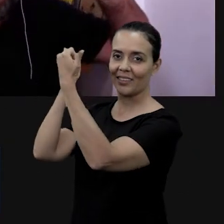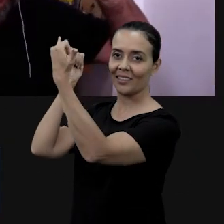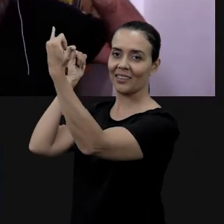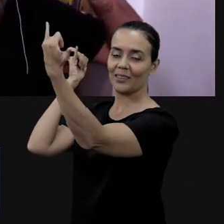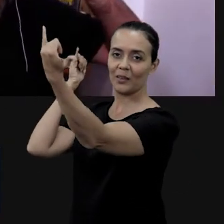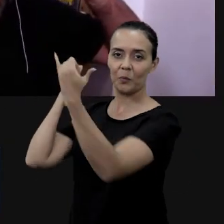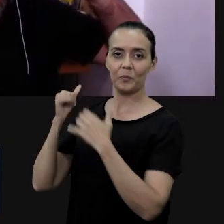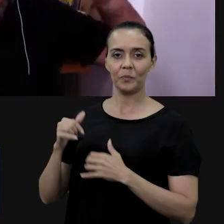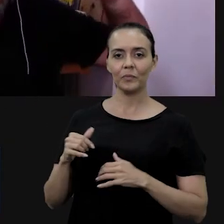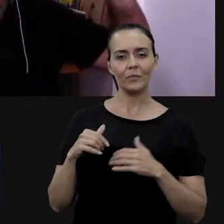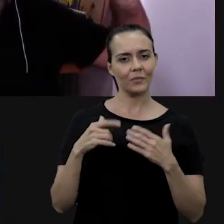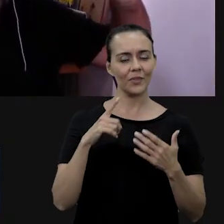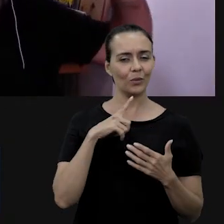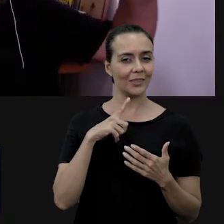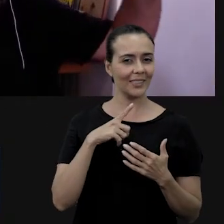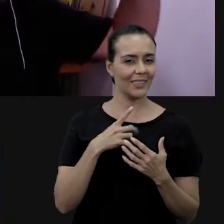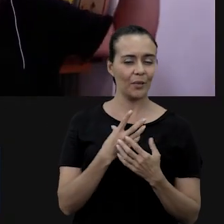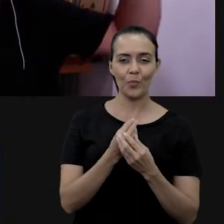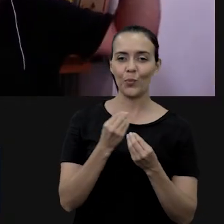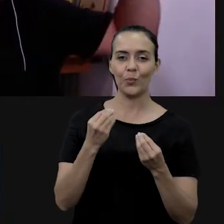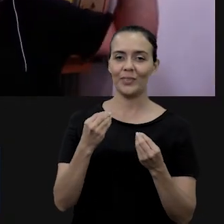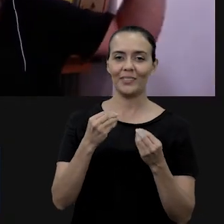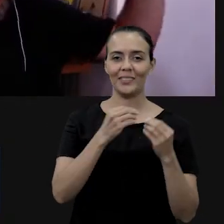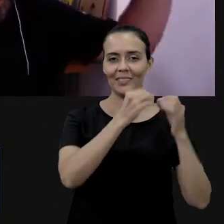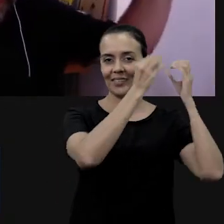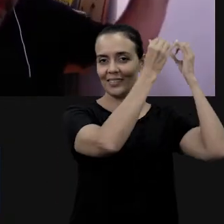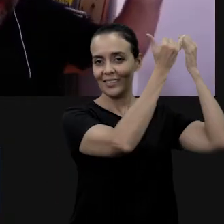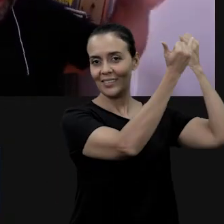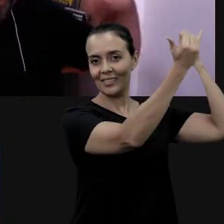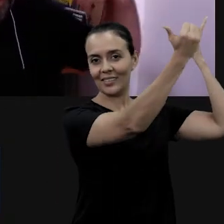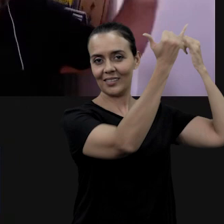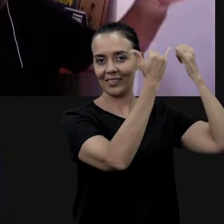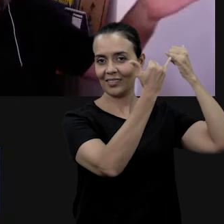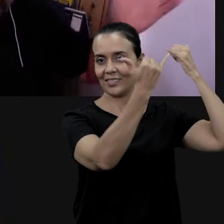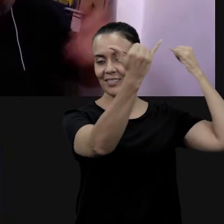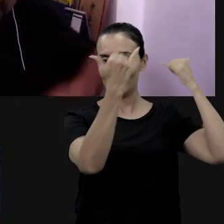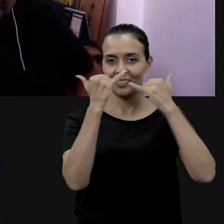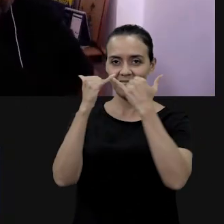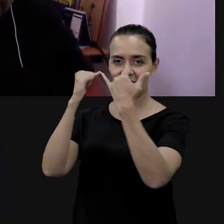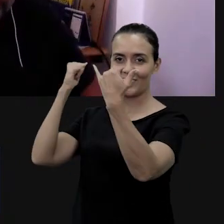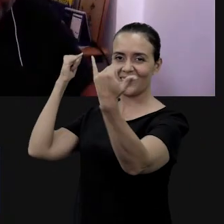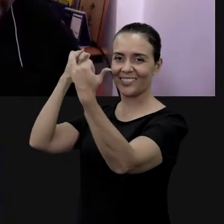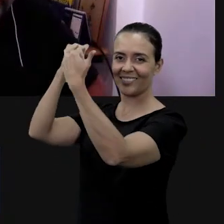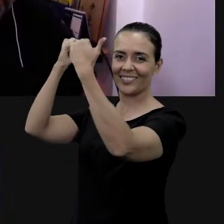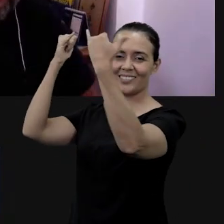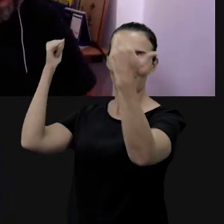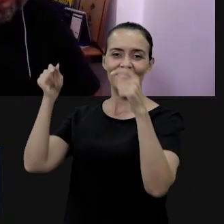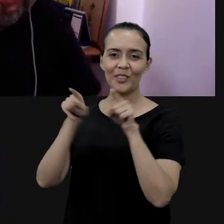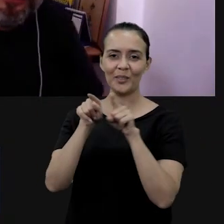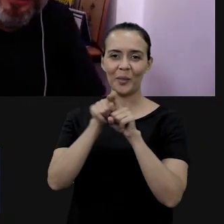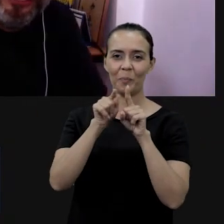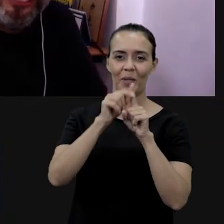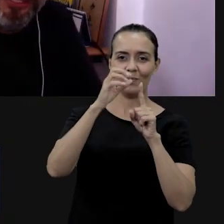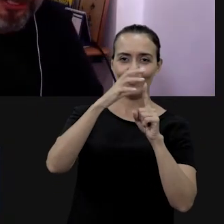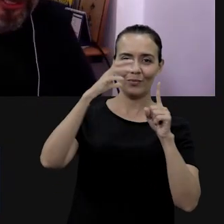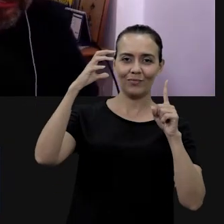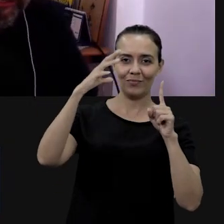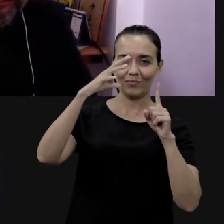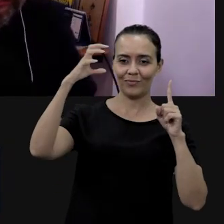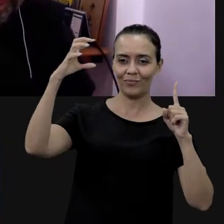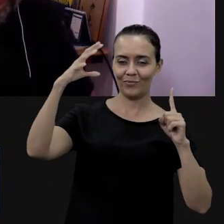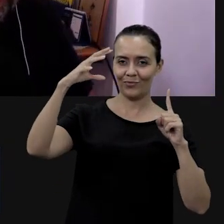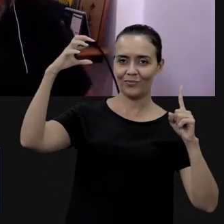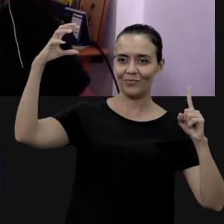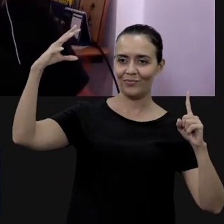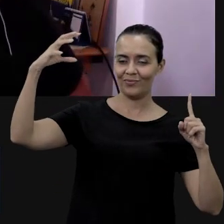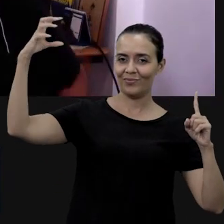de uma colina, a Avenida Paulista. Então, ali tem muitas antenas e todo tipo de poluição eletromagnética.